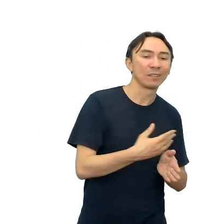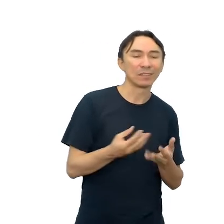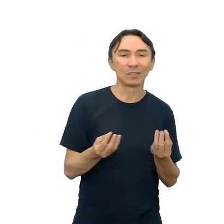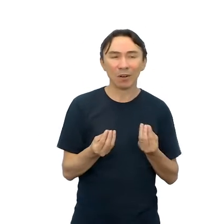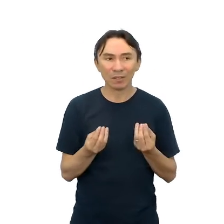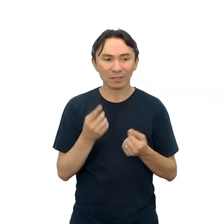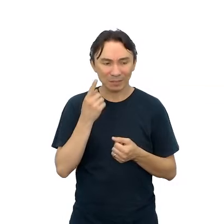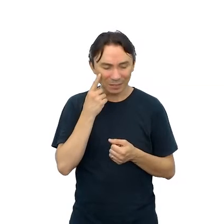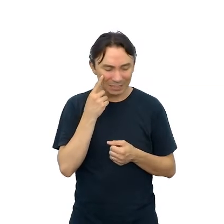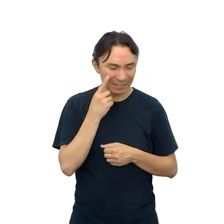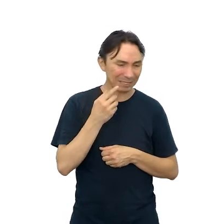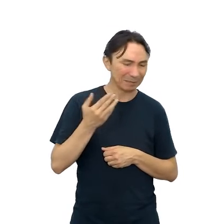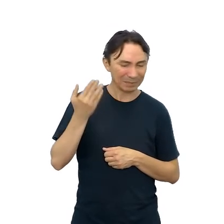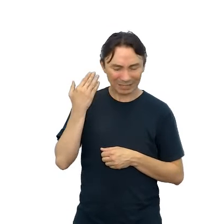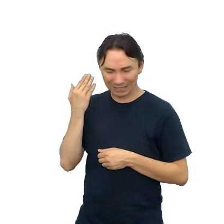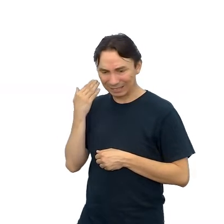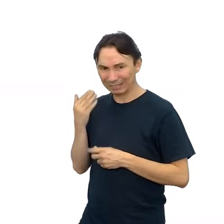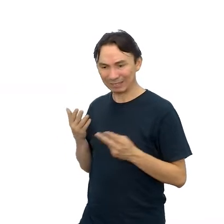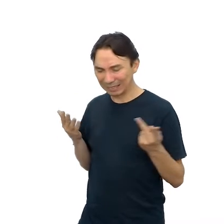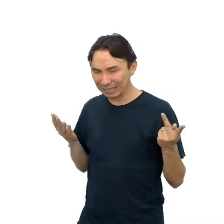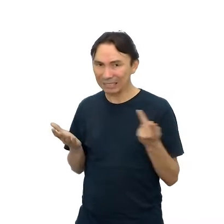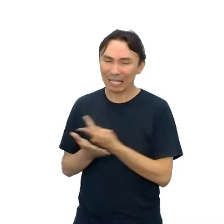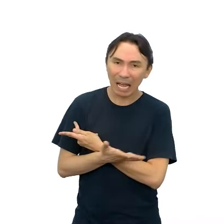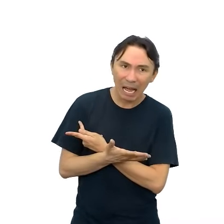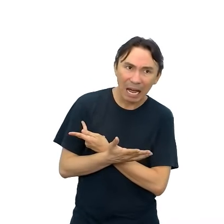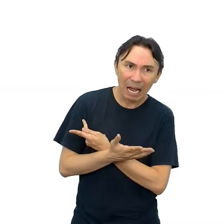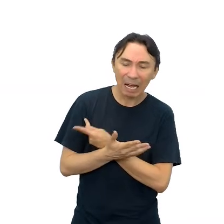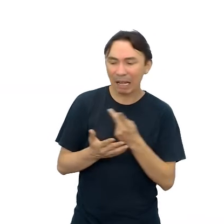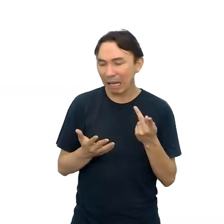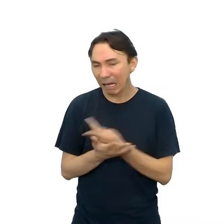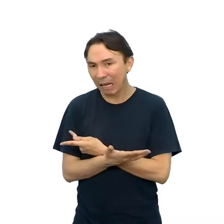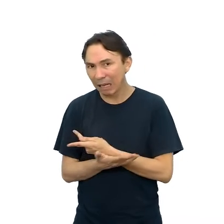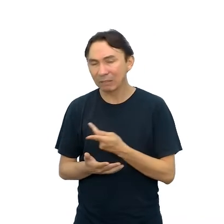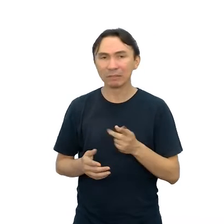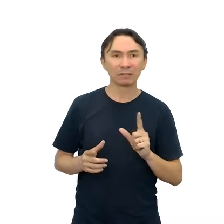rever se cometemos algum equívoco, né,